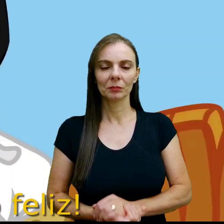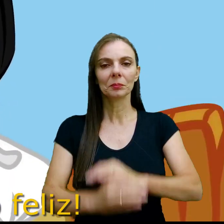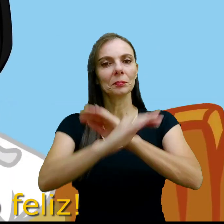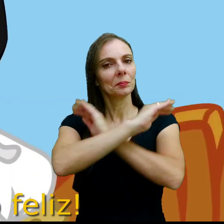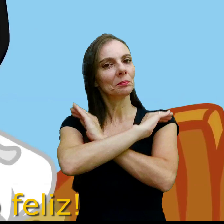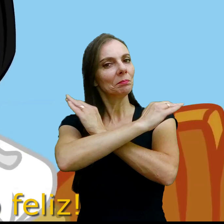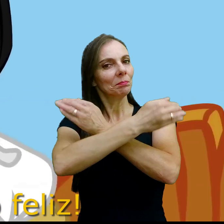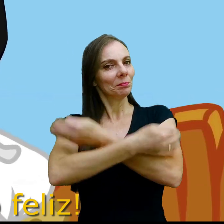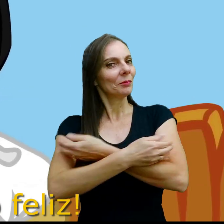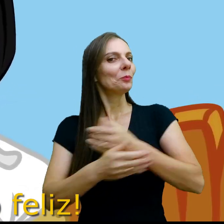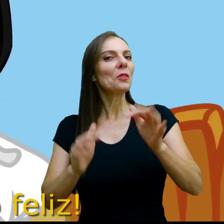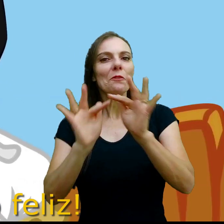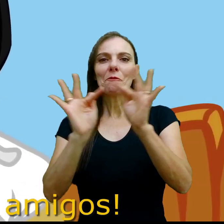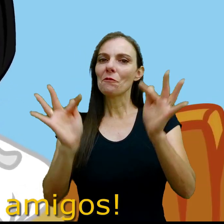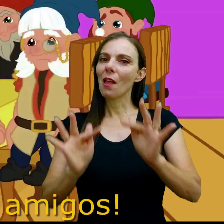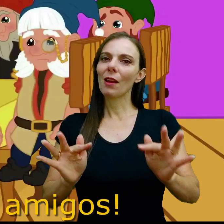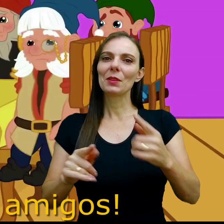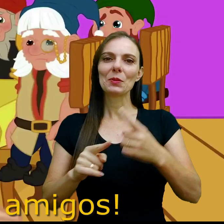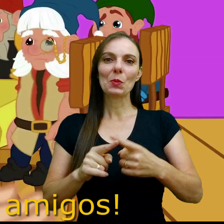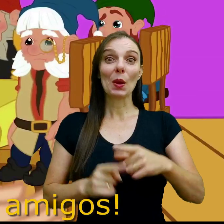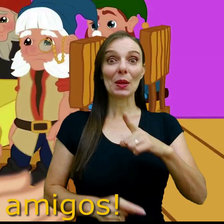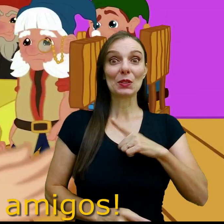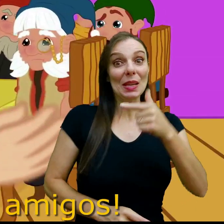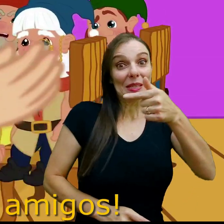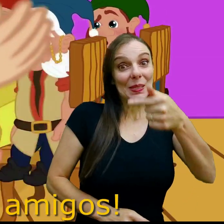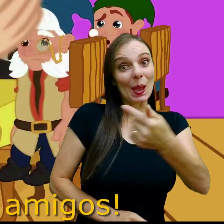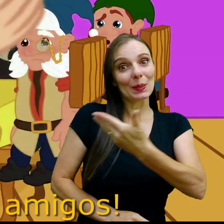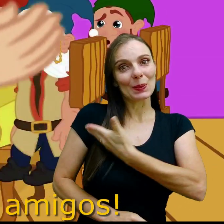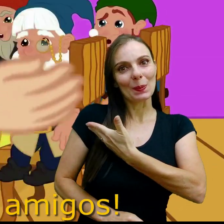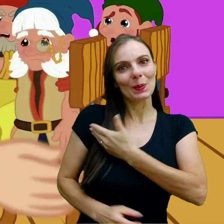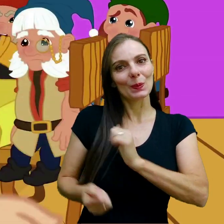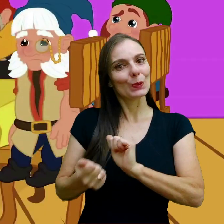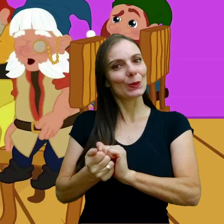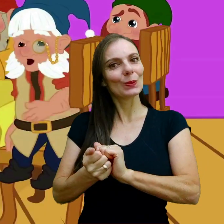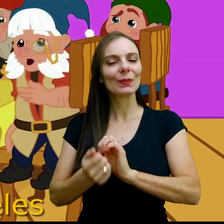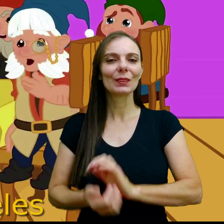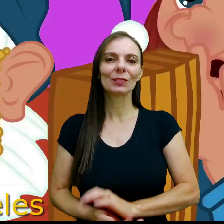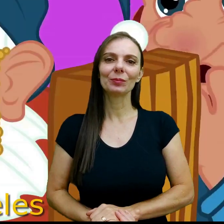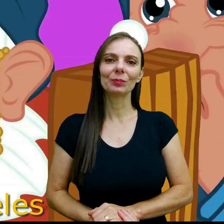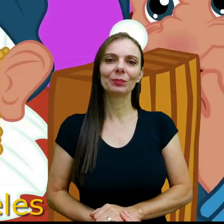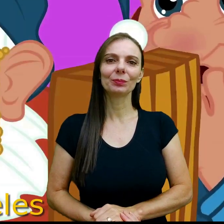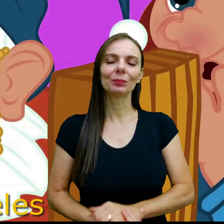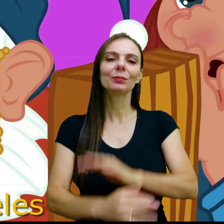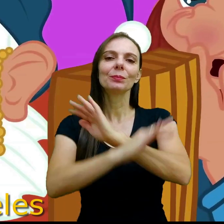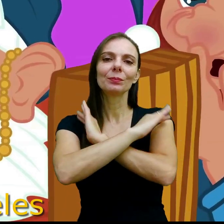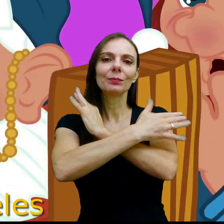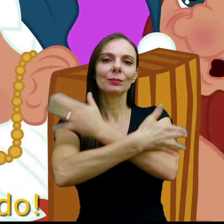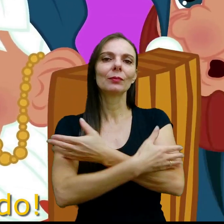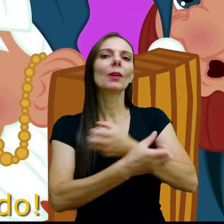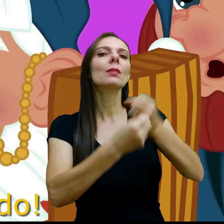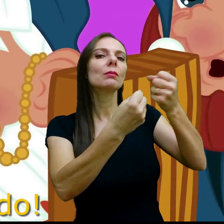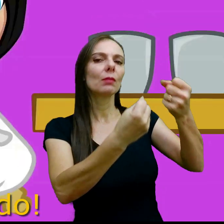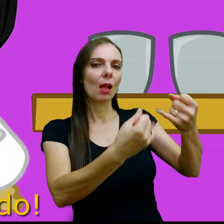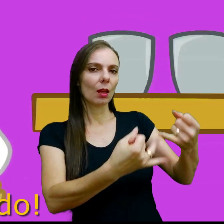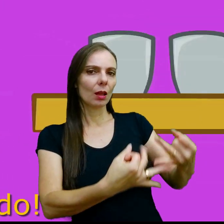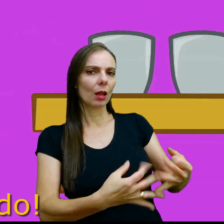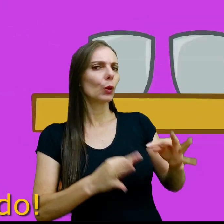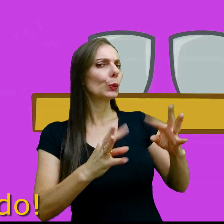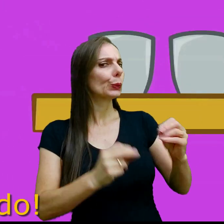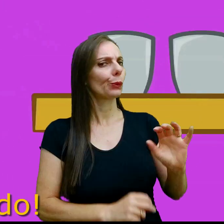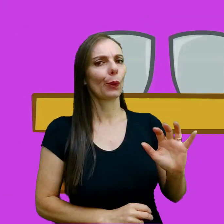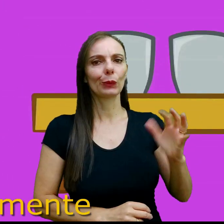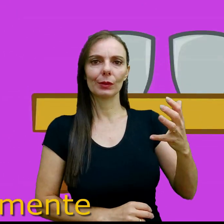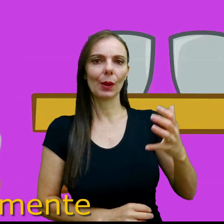Branca de Neve estava tão feliz agora que tinha mais sete amigos. Branca de Neve contou a eles tudo o que havia